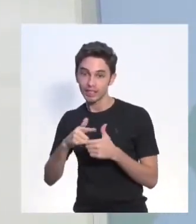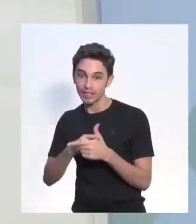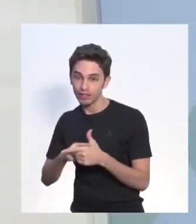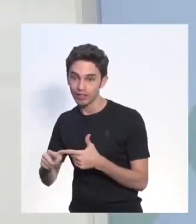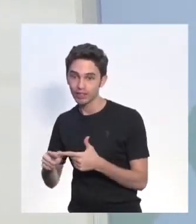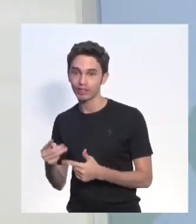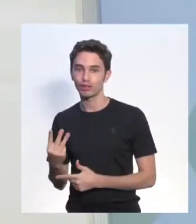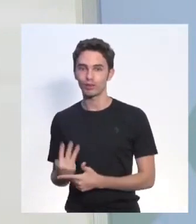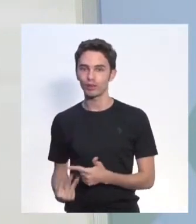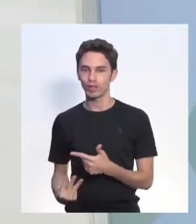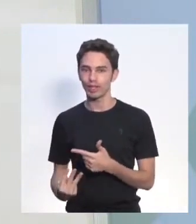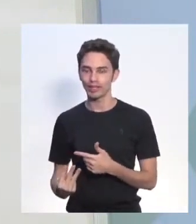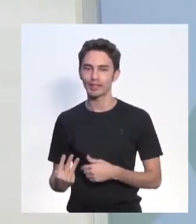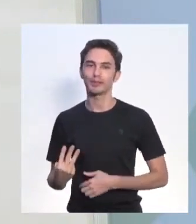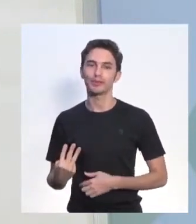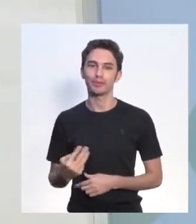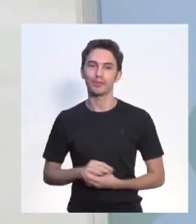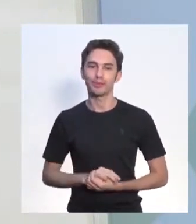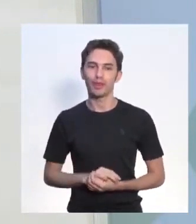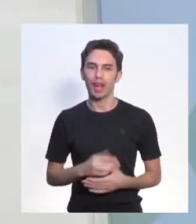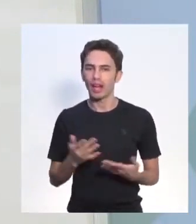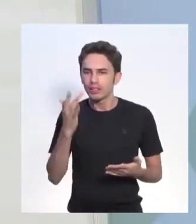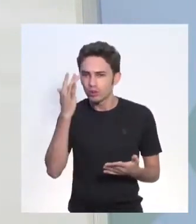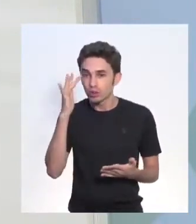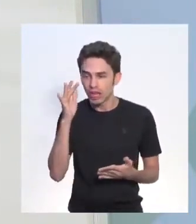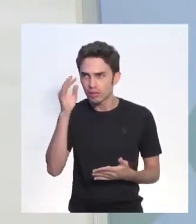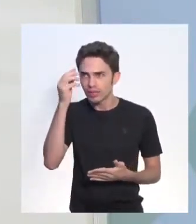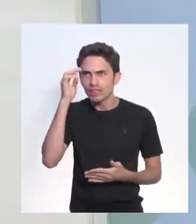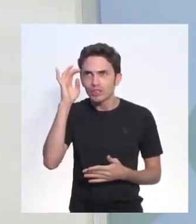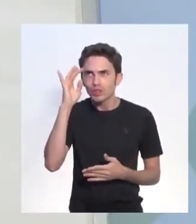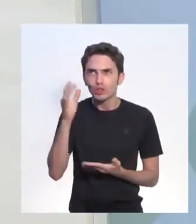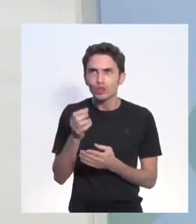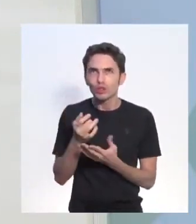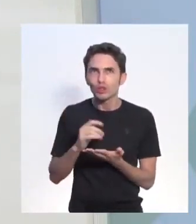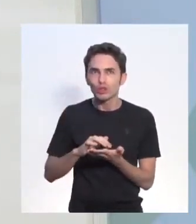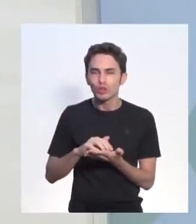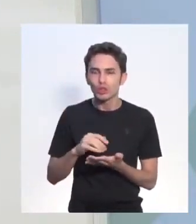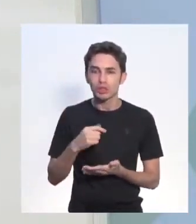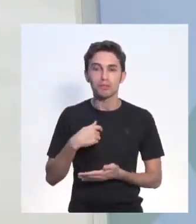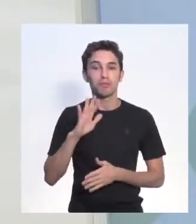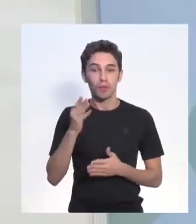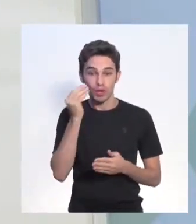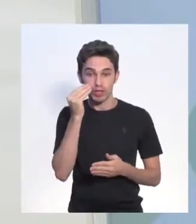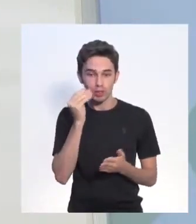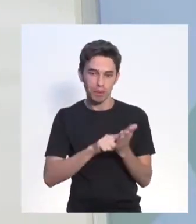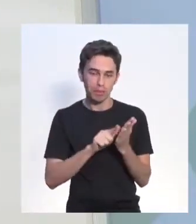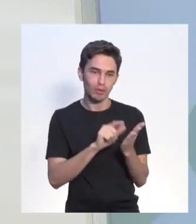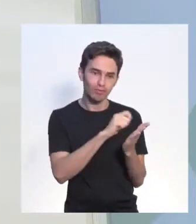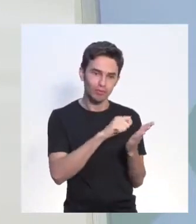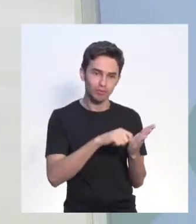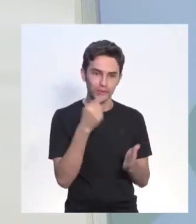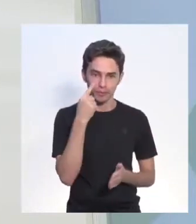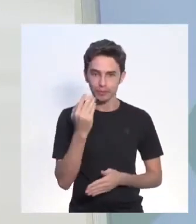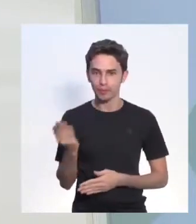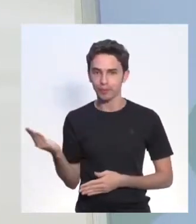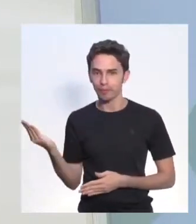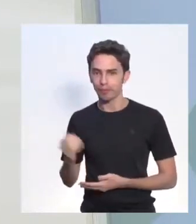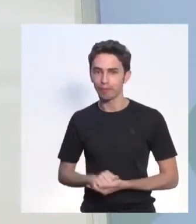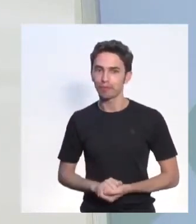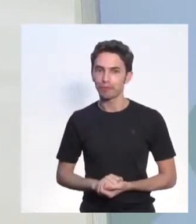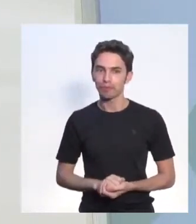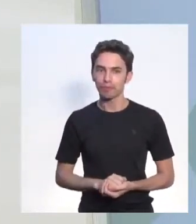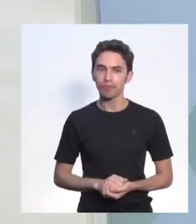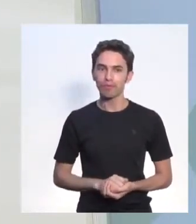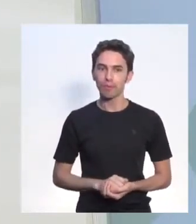36. Vamos dividir aqui do lado, ó. Consigo pegar o 3. Quantas vezes 3 dá 3? 1. 1 vezes